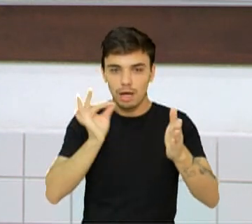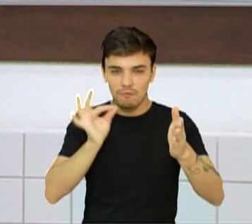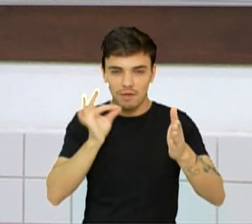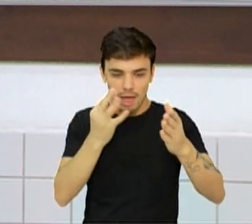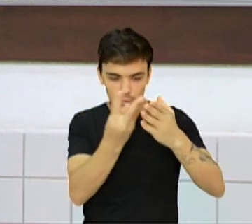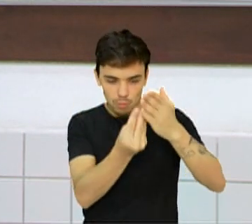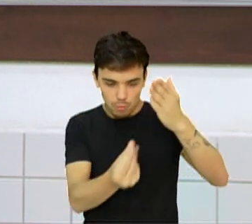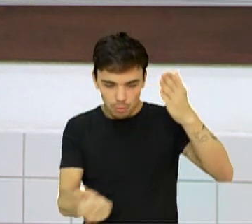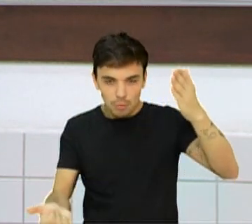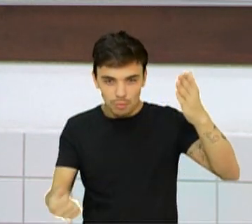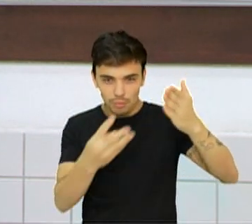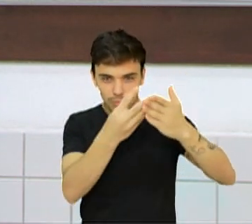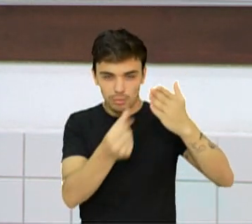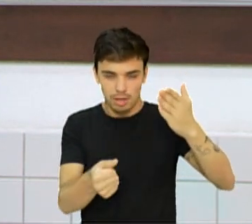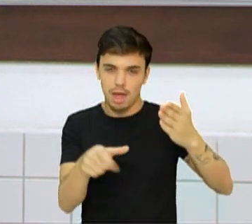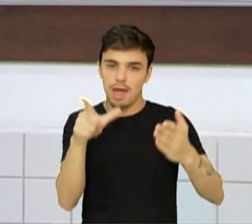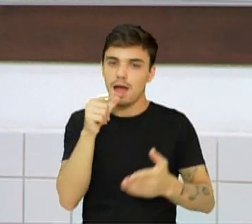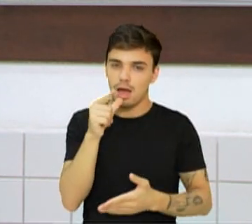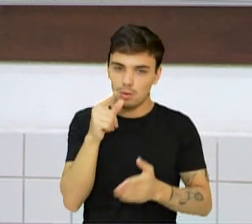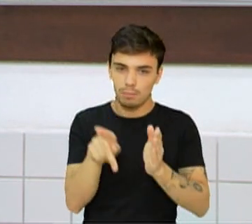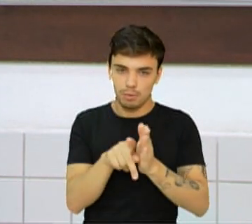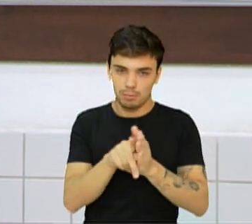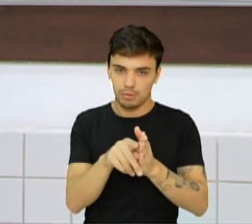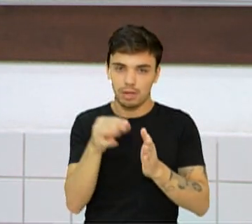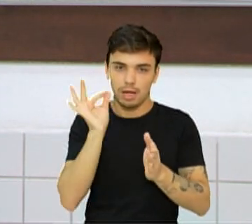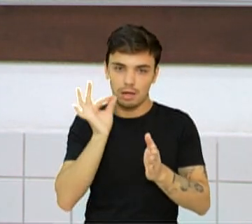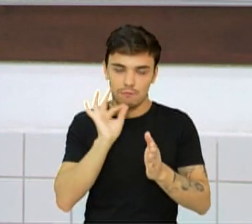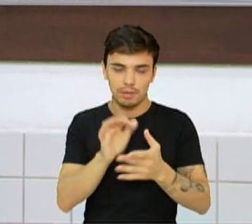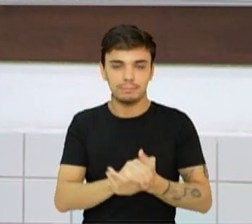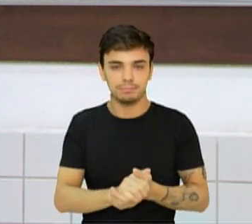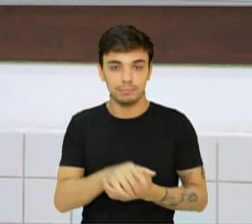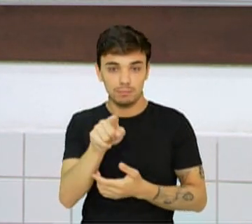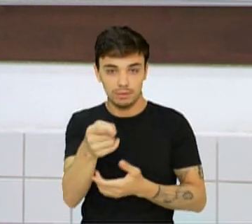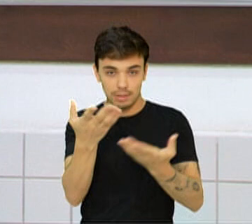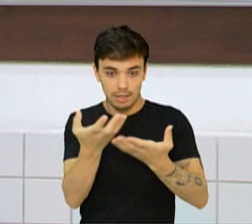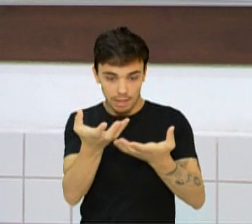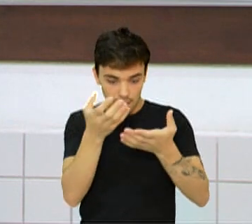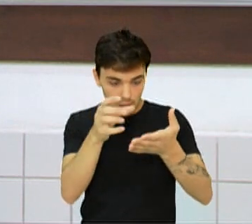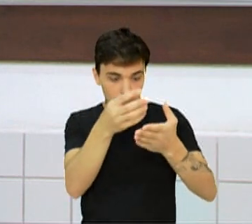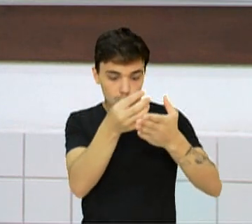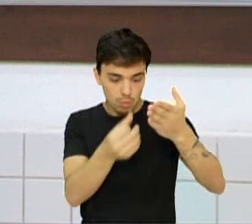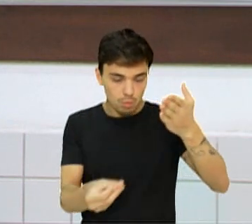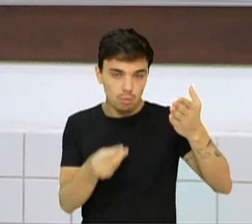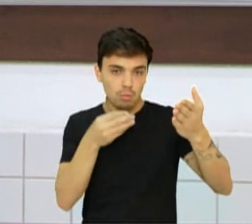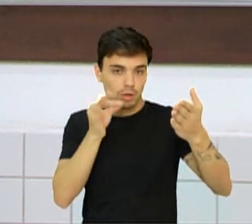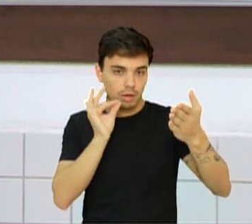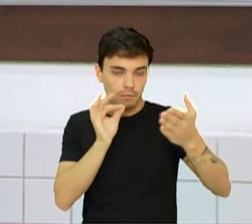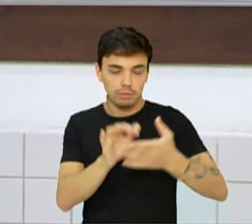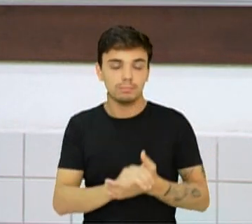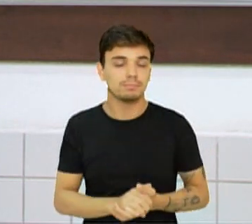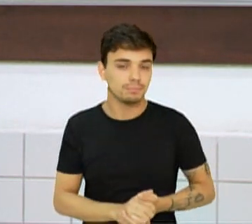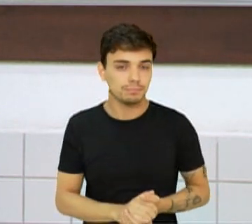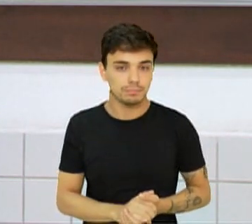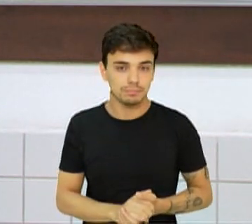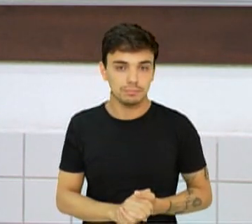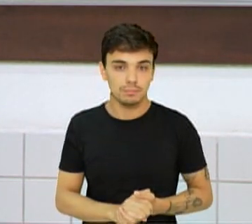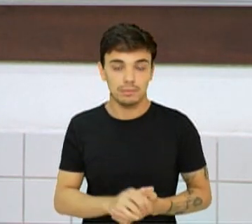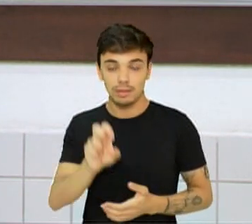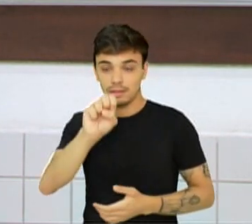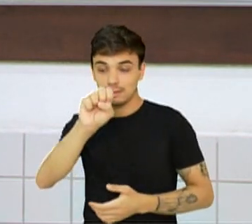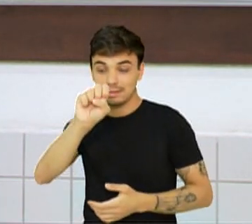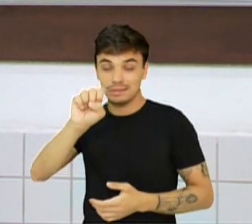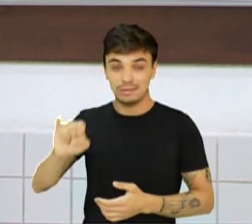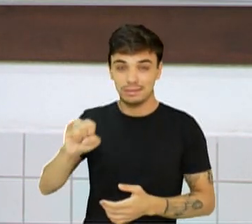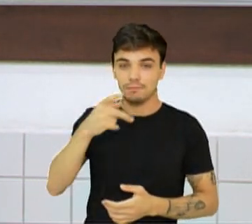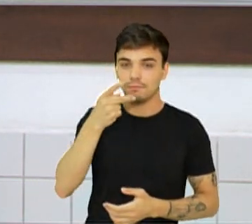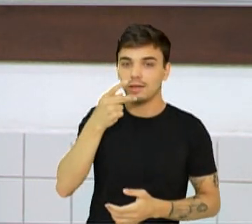filtrado, né? É o líquido do café. O que você quer reter é o café, tá? Então, quando a gente fala